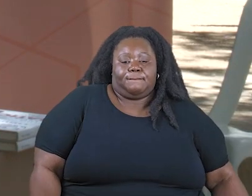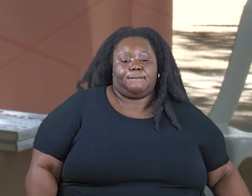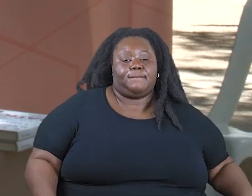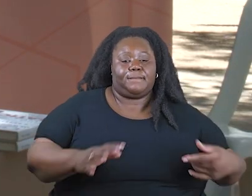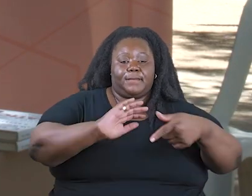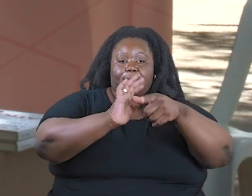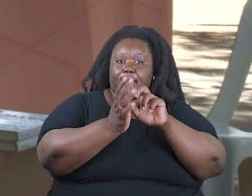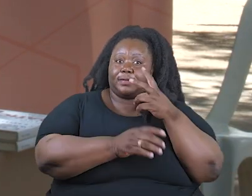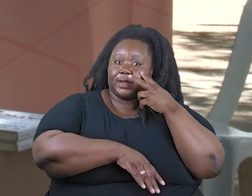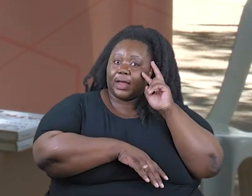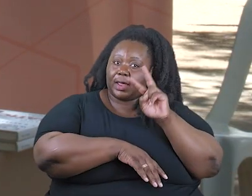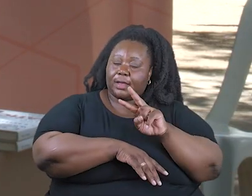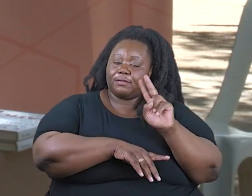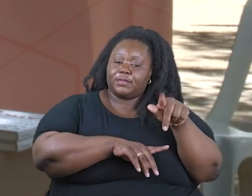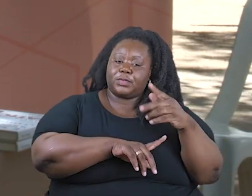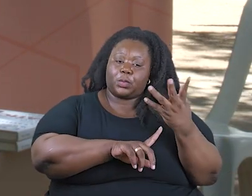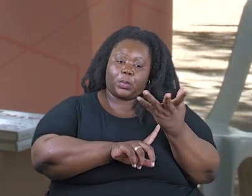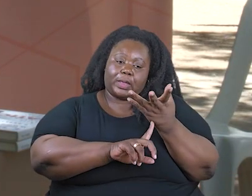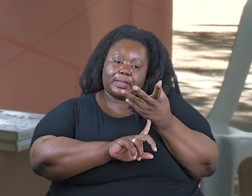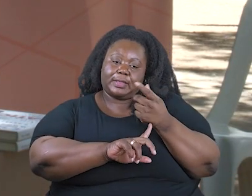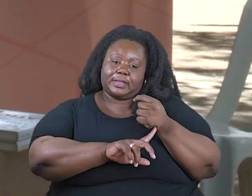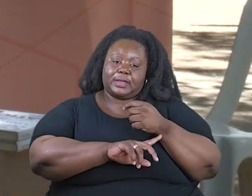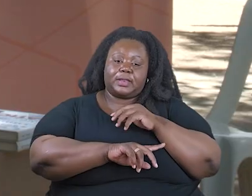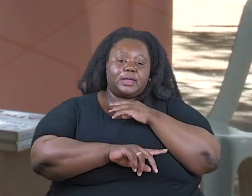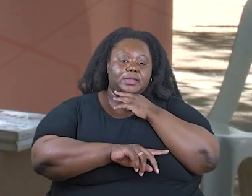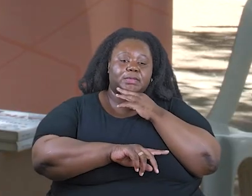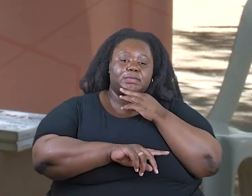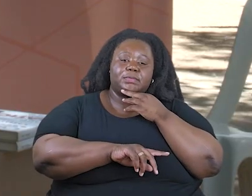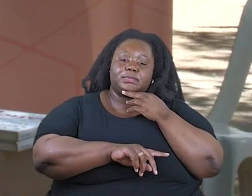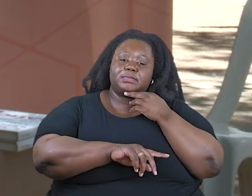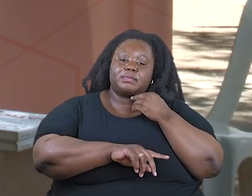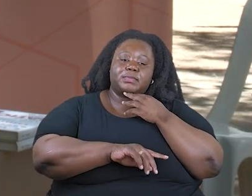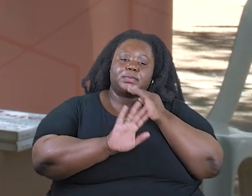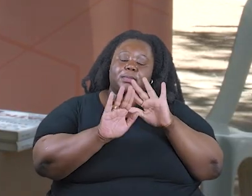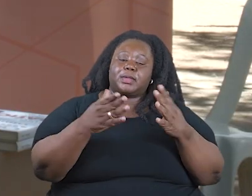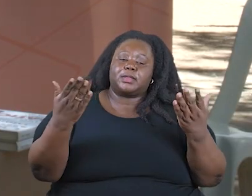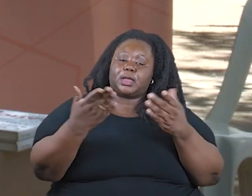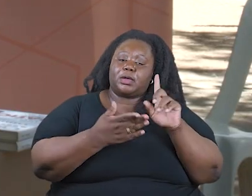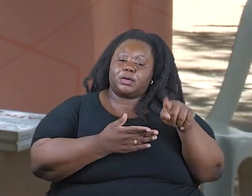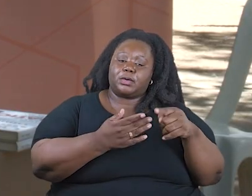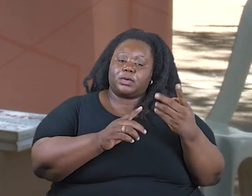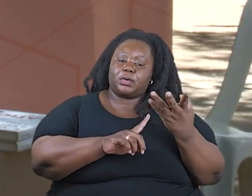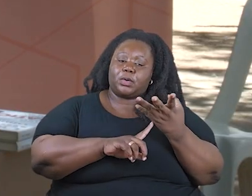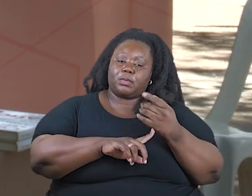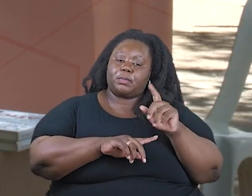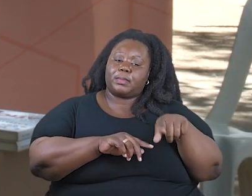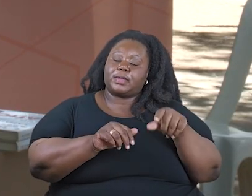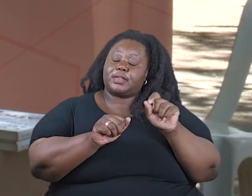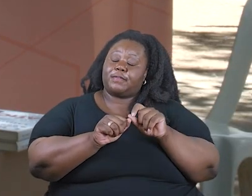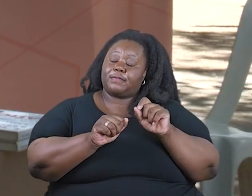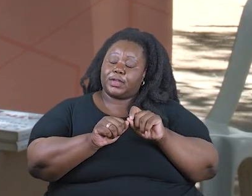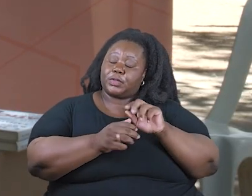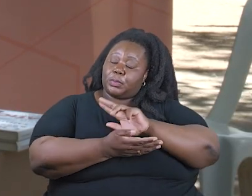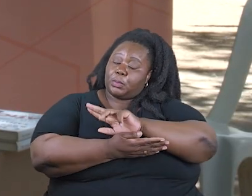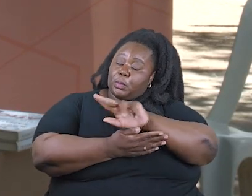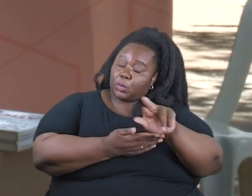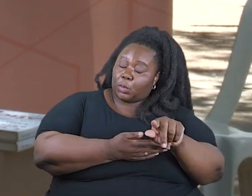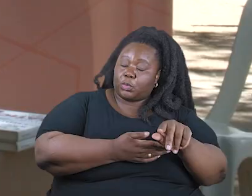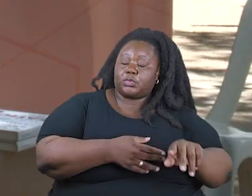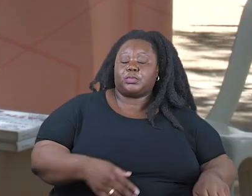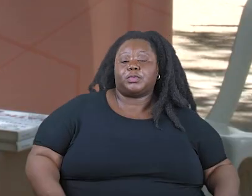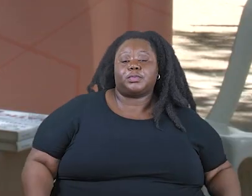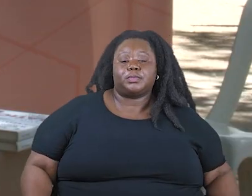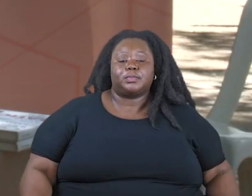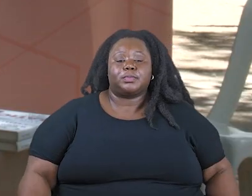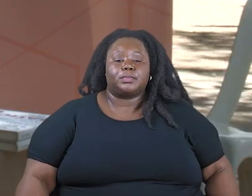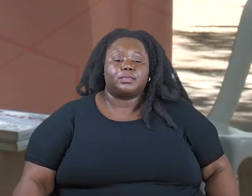Antes disso era visto como um artesanato. Mas agora é um artesanato, mas ao mesmo tempo é um múltiplo